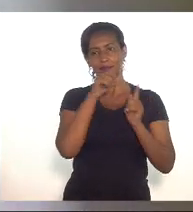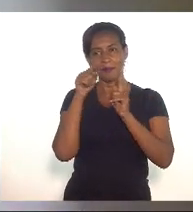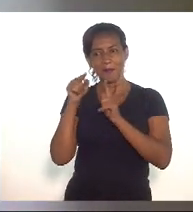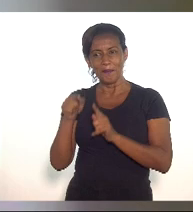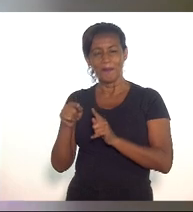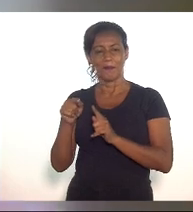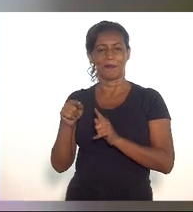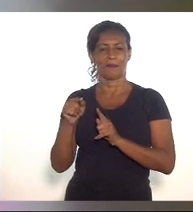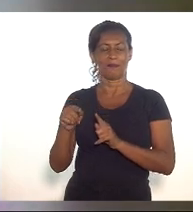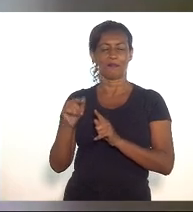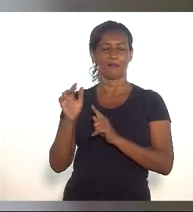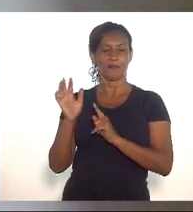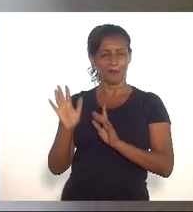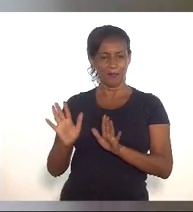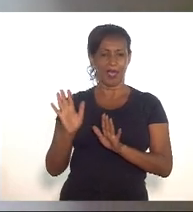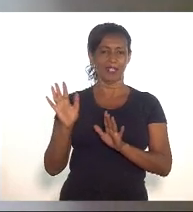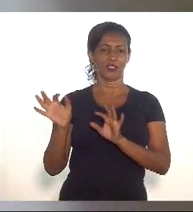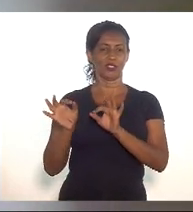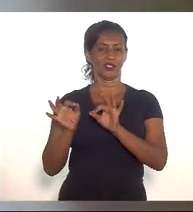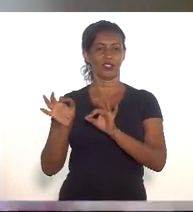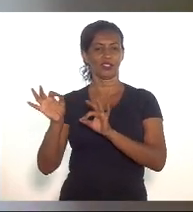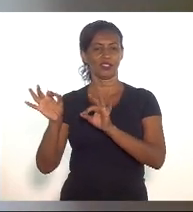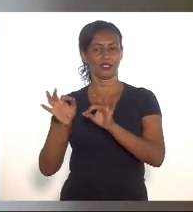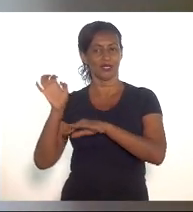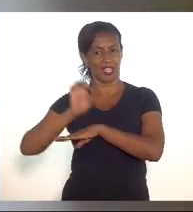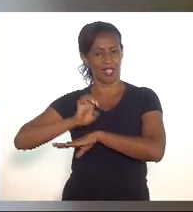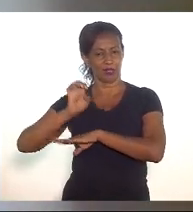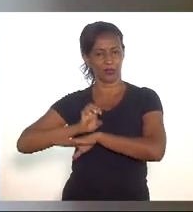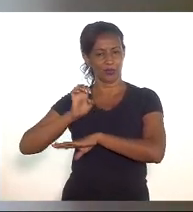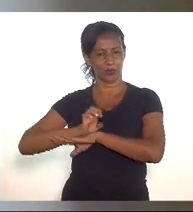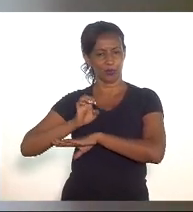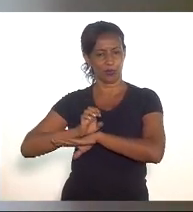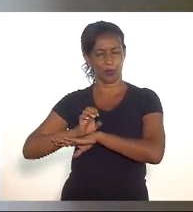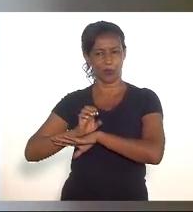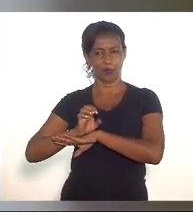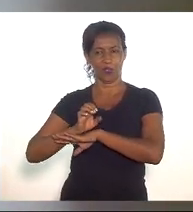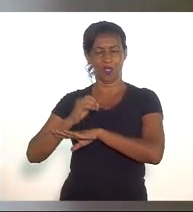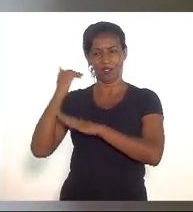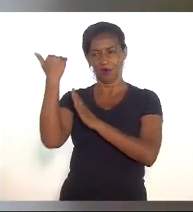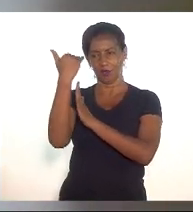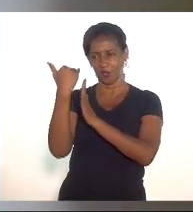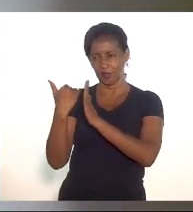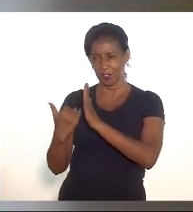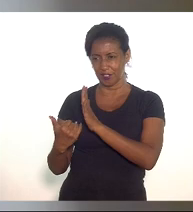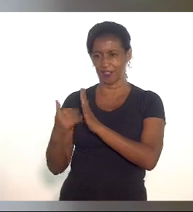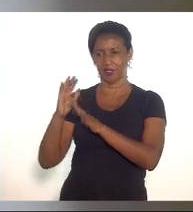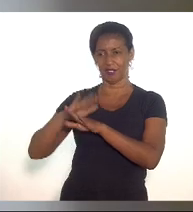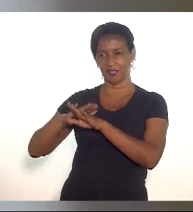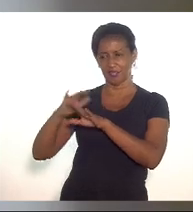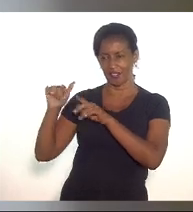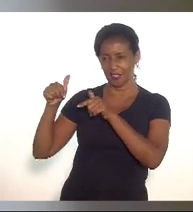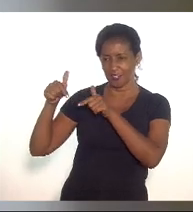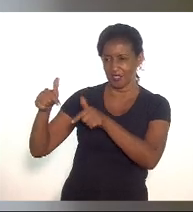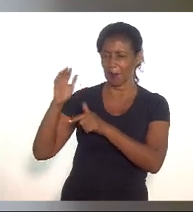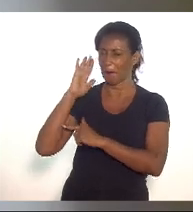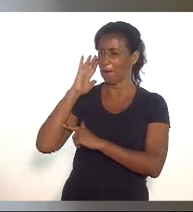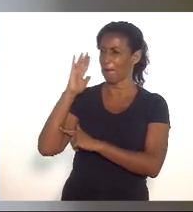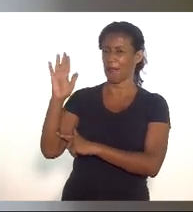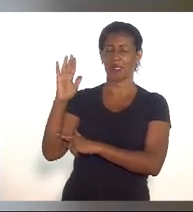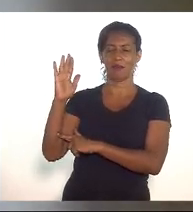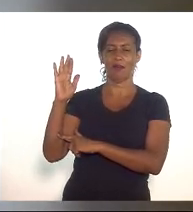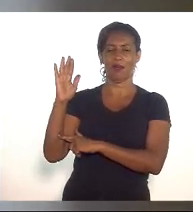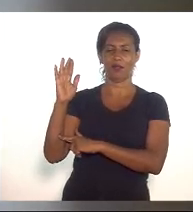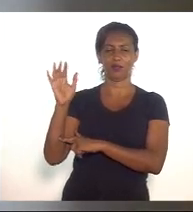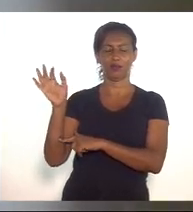contidas e abrangidas por esse plano. Mas é o Estado, seus órgãos, seus agentes, que são os principais